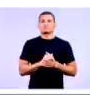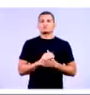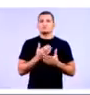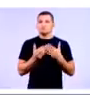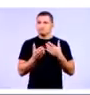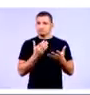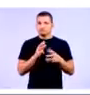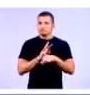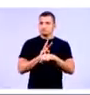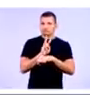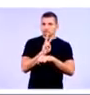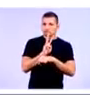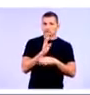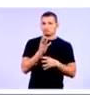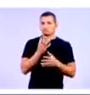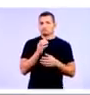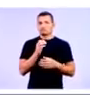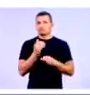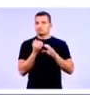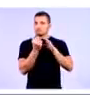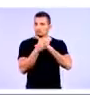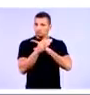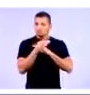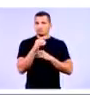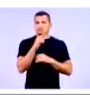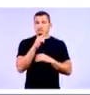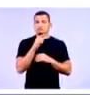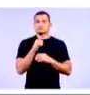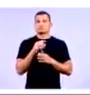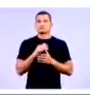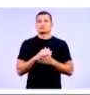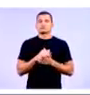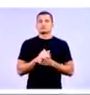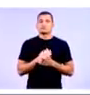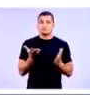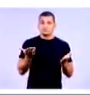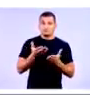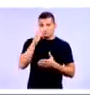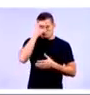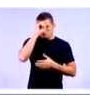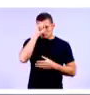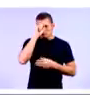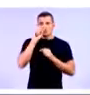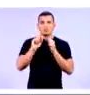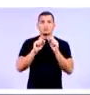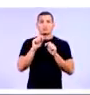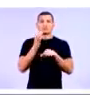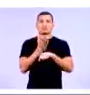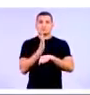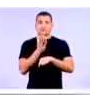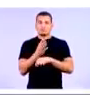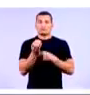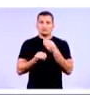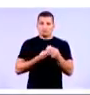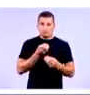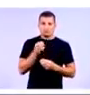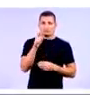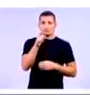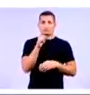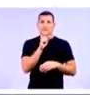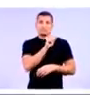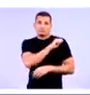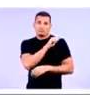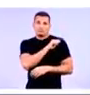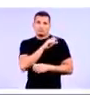editor de texto e enviar por esse recurso. Vamos aprender o que faz essa tarefa e como você, aluno, faz